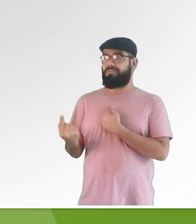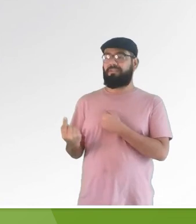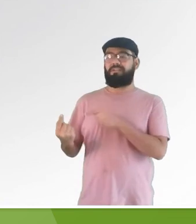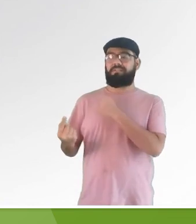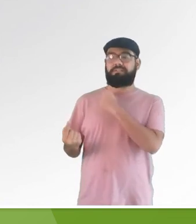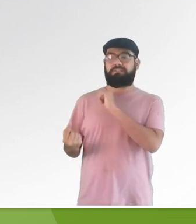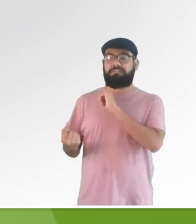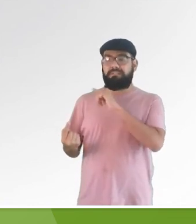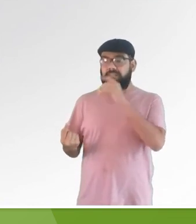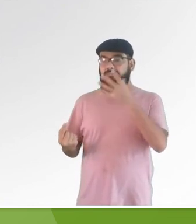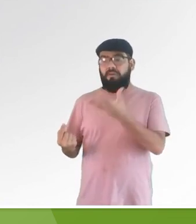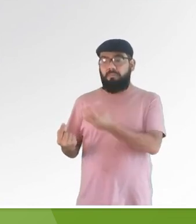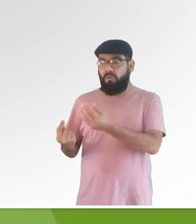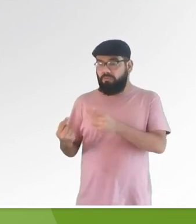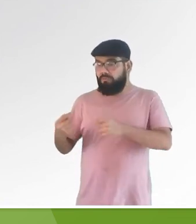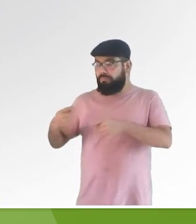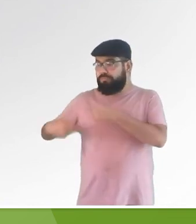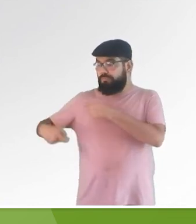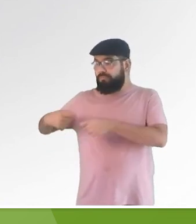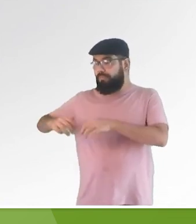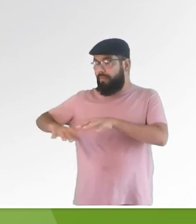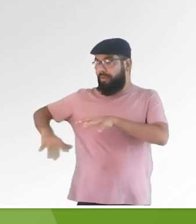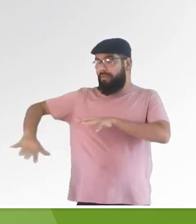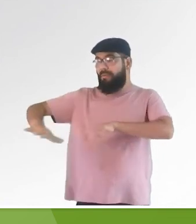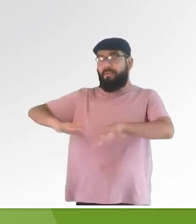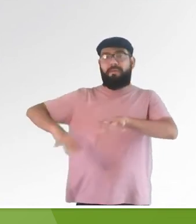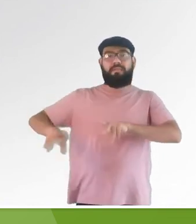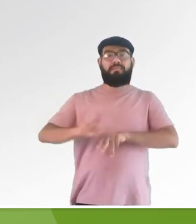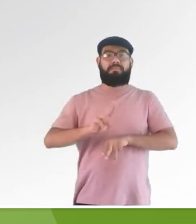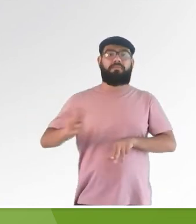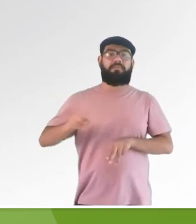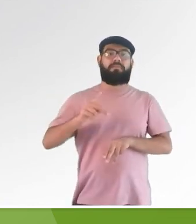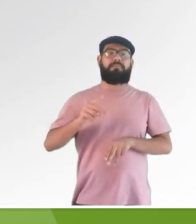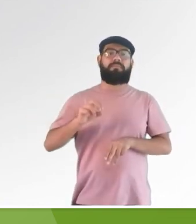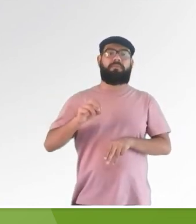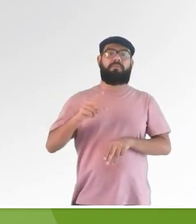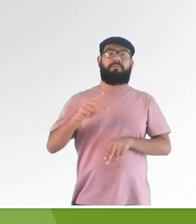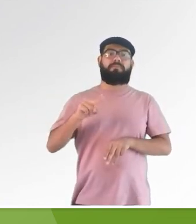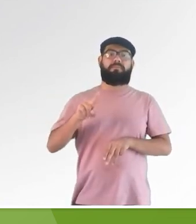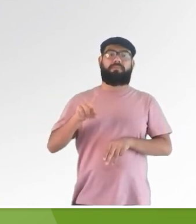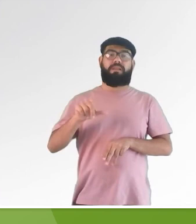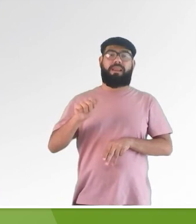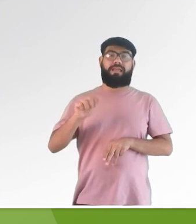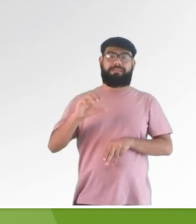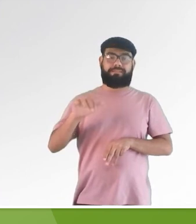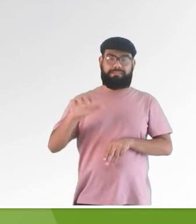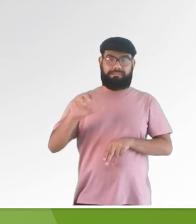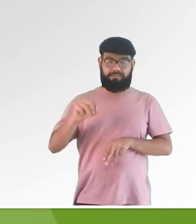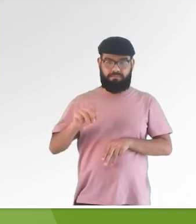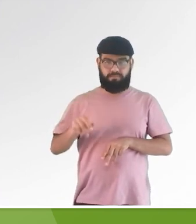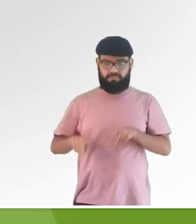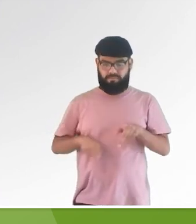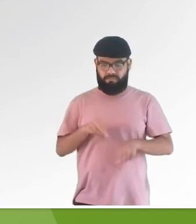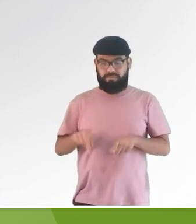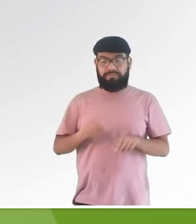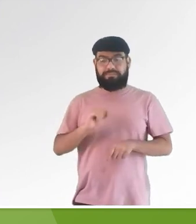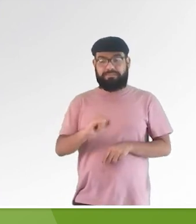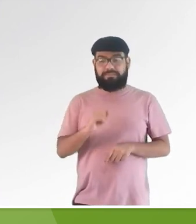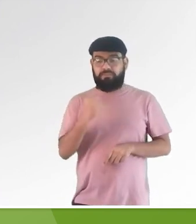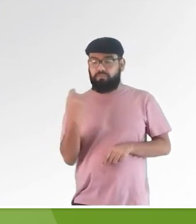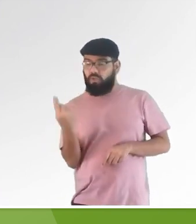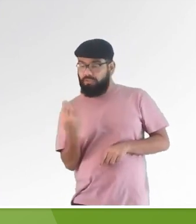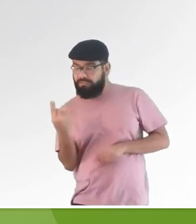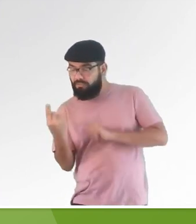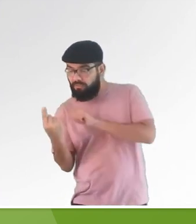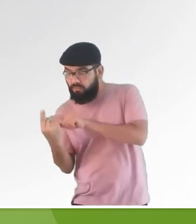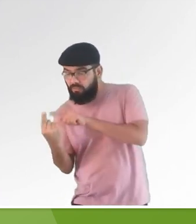com outros indivíduos da mesma espécie. Então, quando a gente tem um indivíduo só, a gente conceitua de espécie. Quando ele está ali interagindo